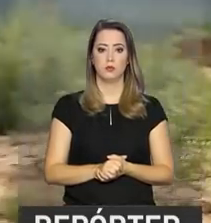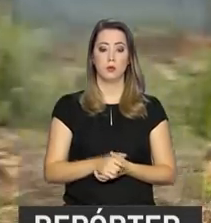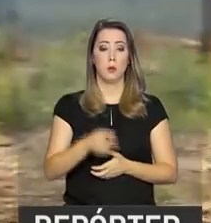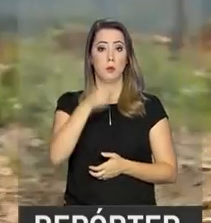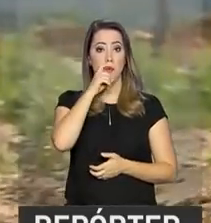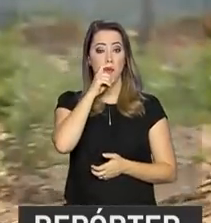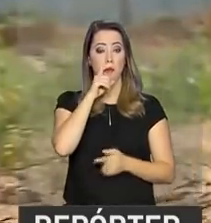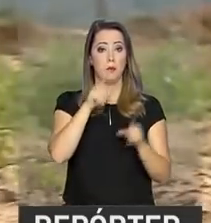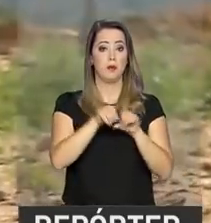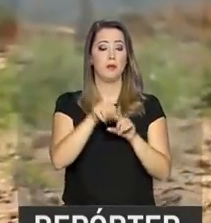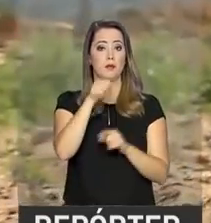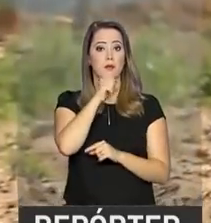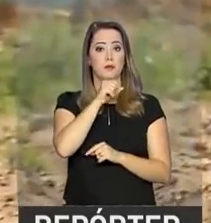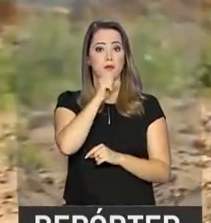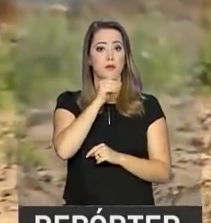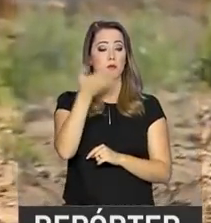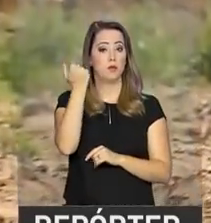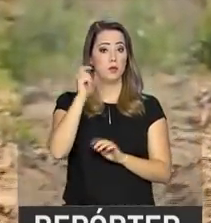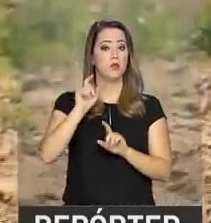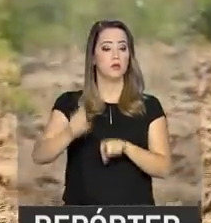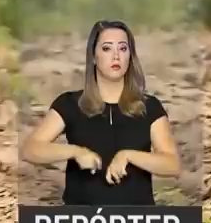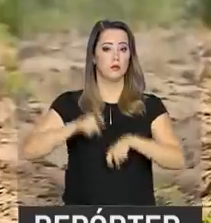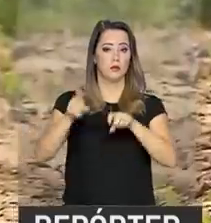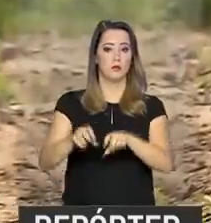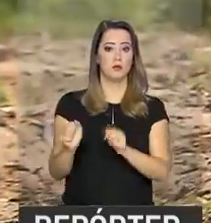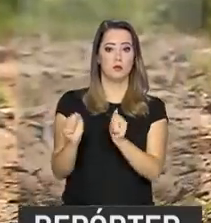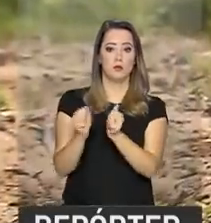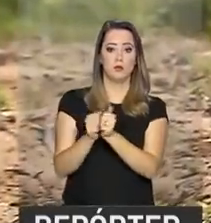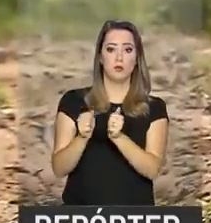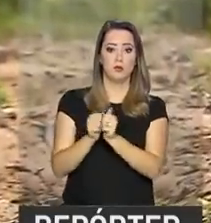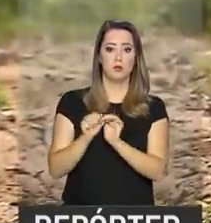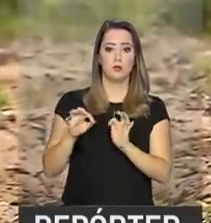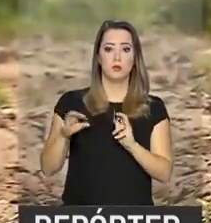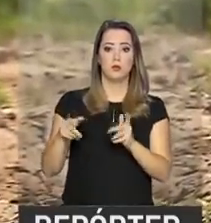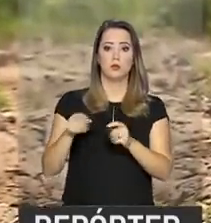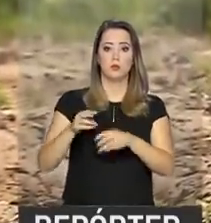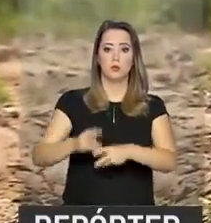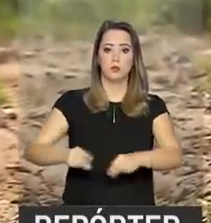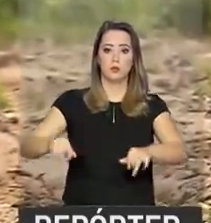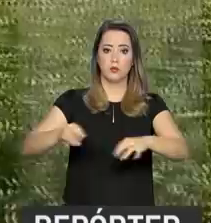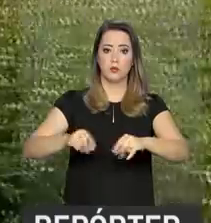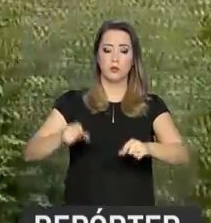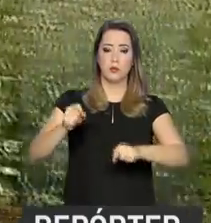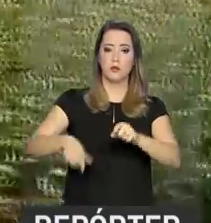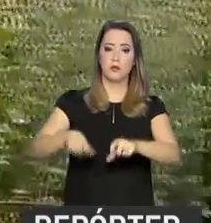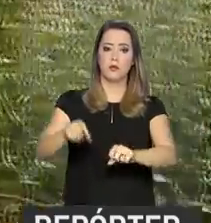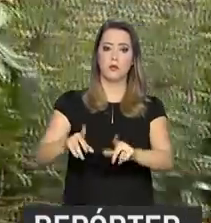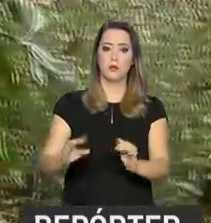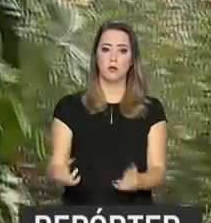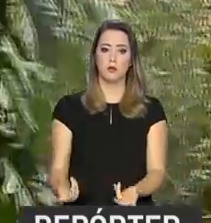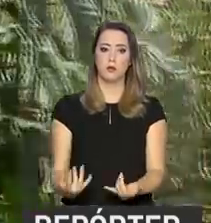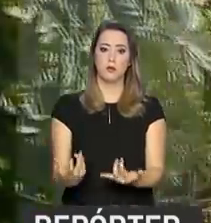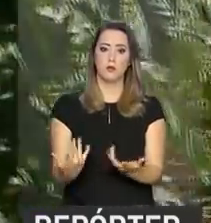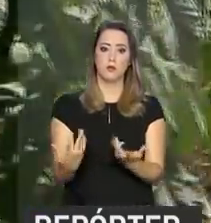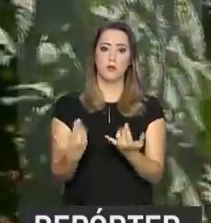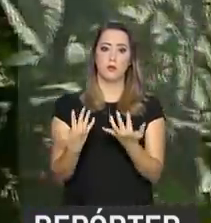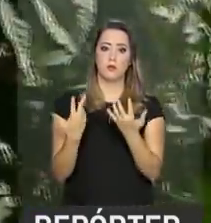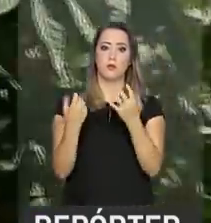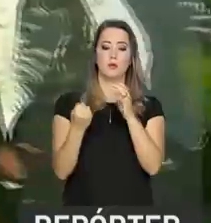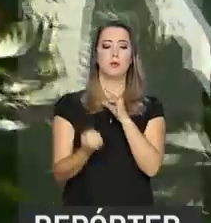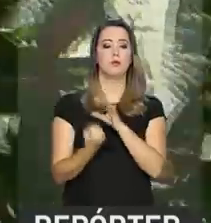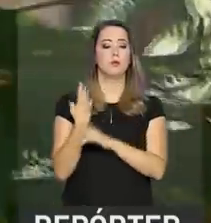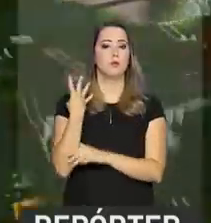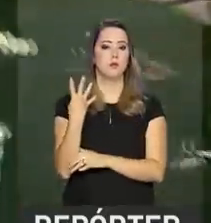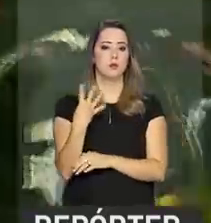de joão se eram agricultores com eles aprendeu tudo sobre a terra a plantar e acolher e assim criou os quatro